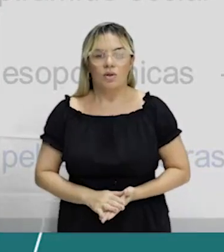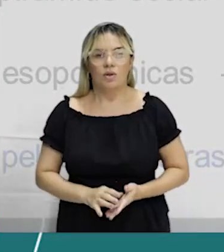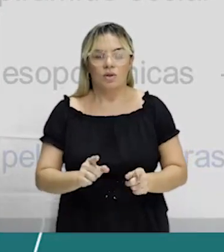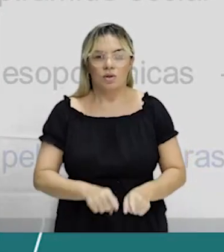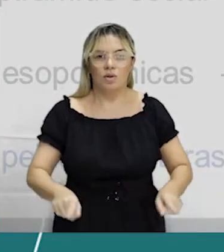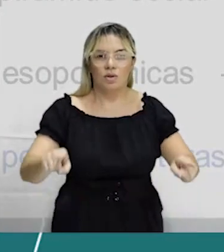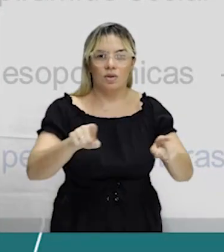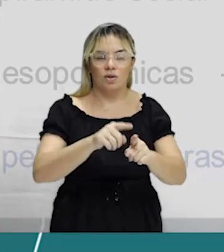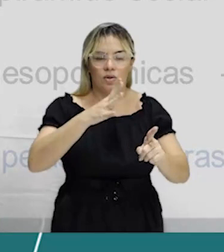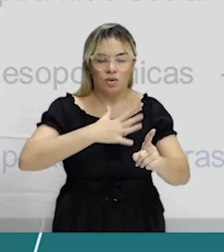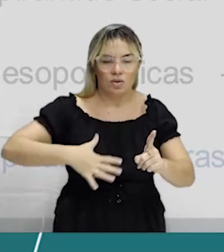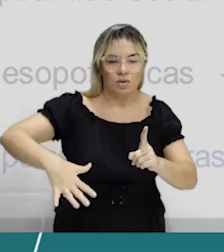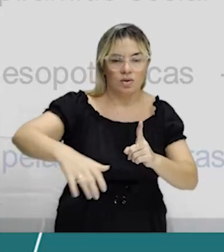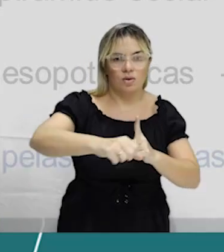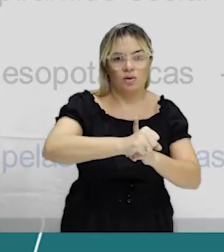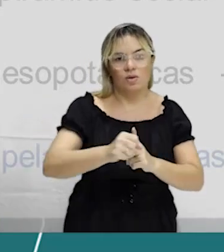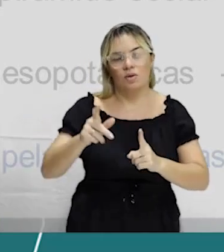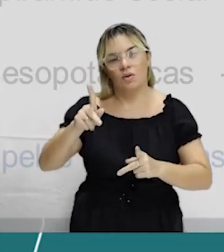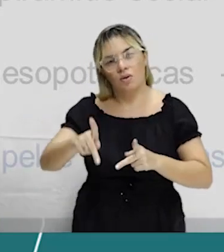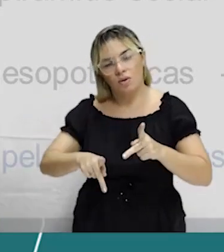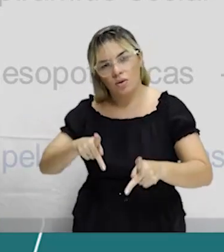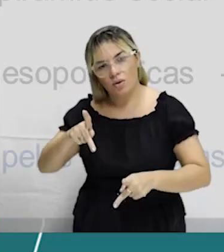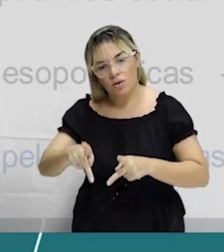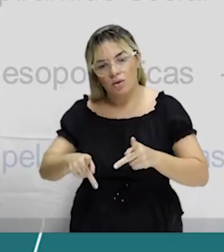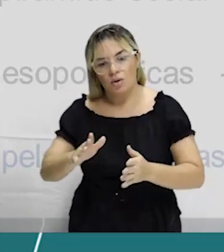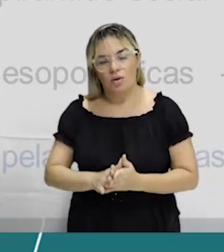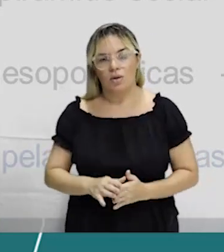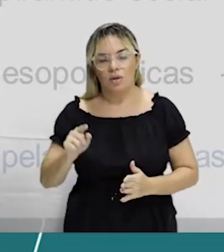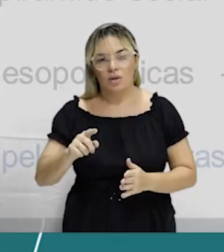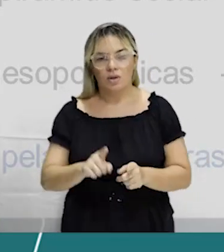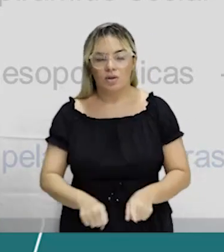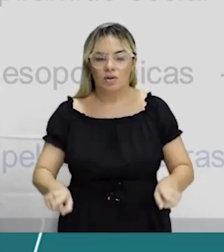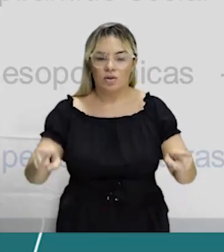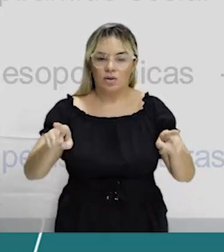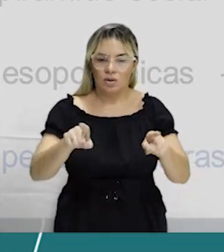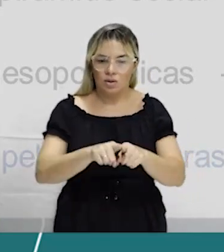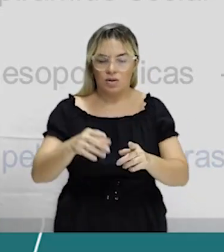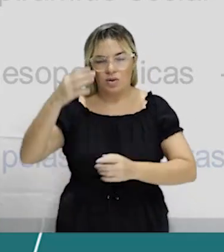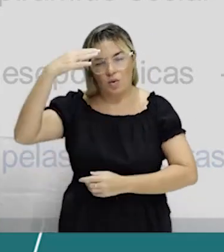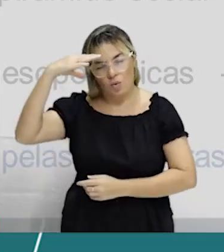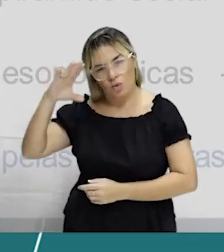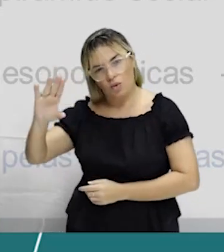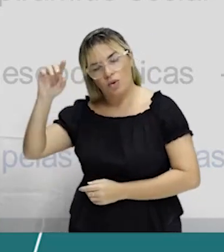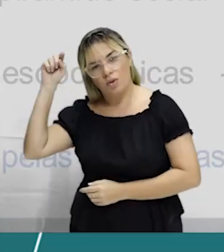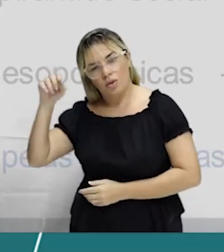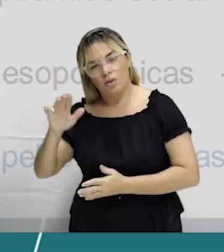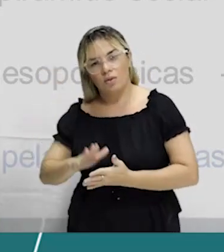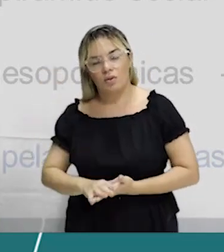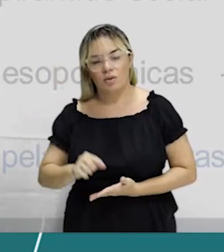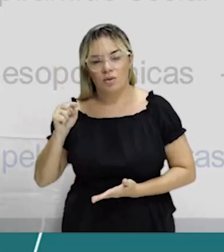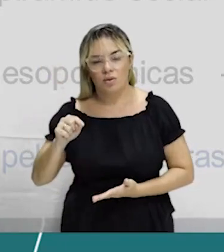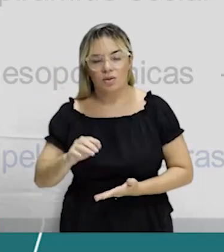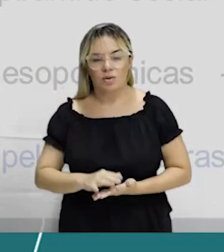sociedade desses povos, e até mesmo das questões culturais, das atividades culturais que